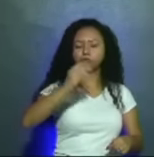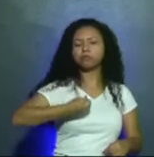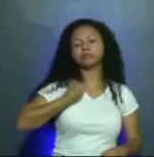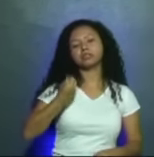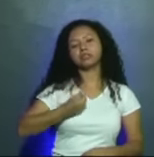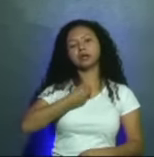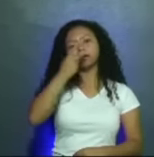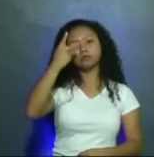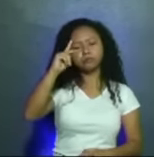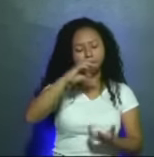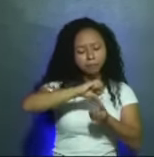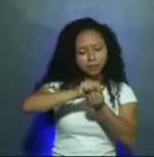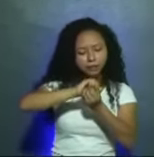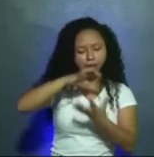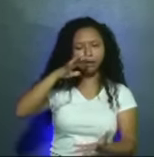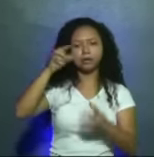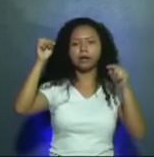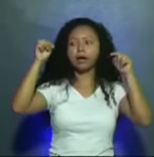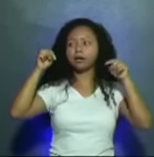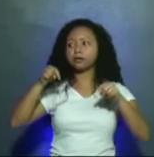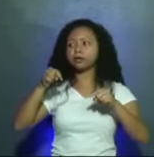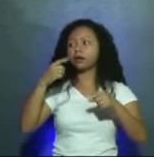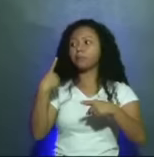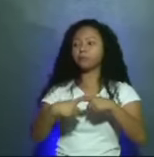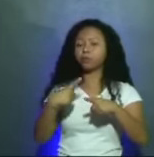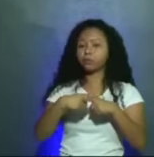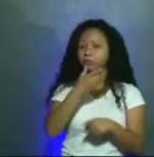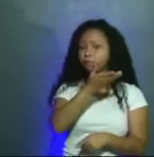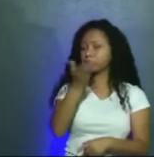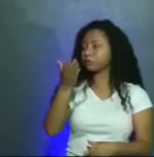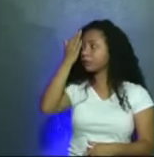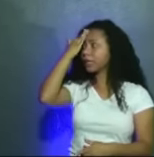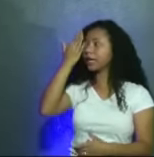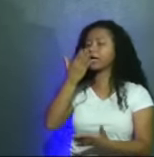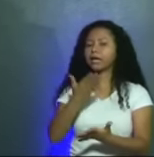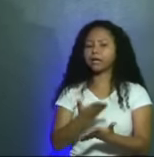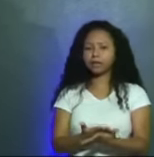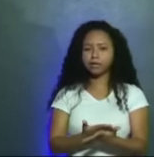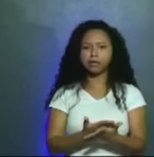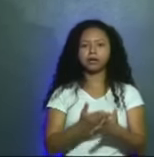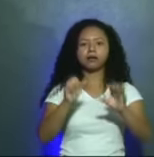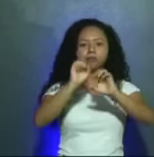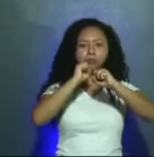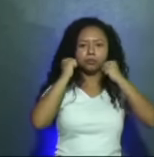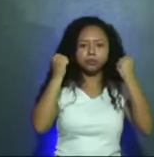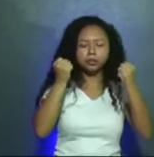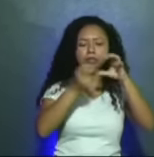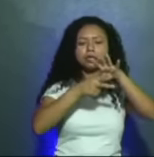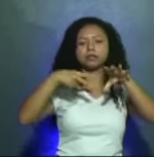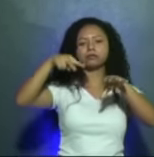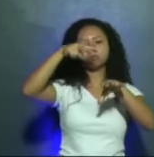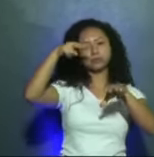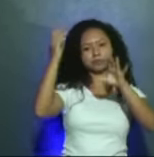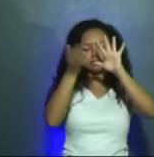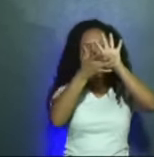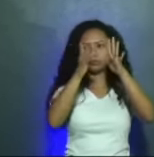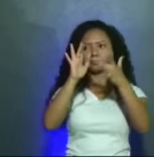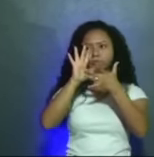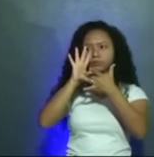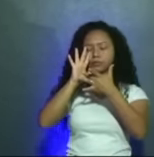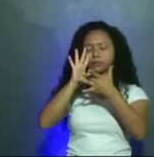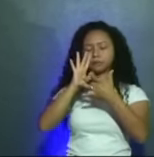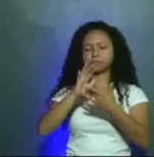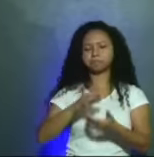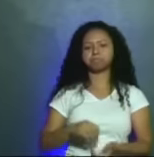está aqui porque você crê no poder da ressurreição de Jesus. Aleluia.